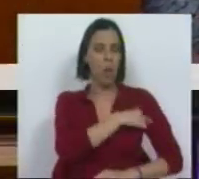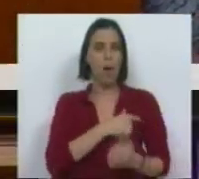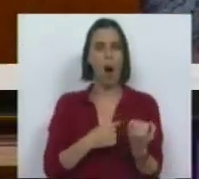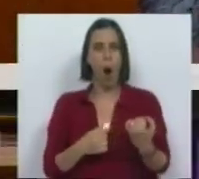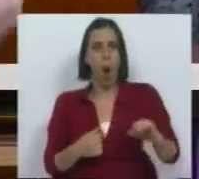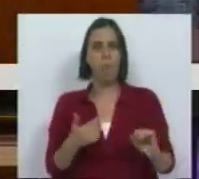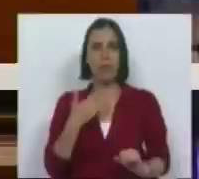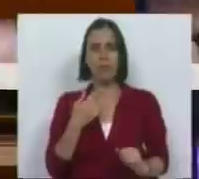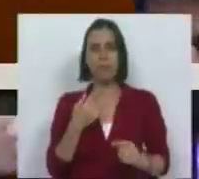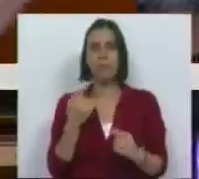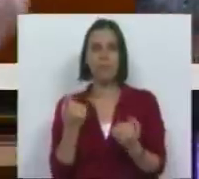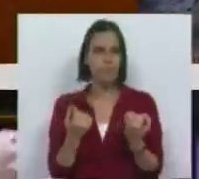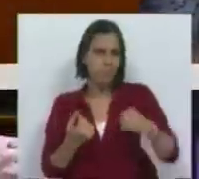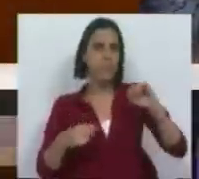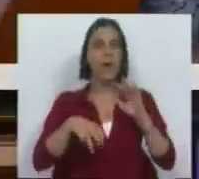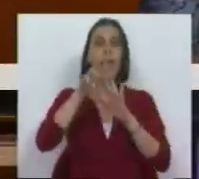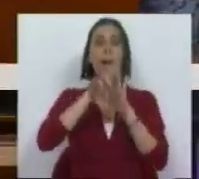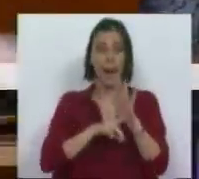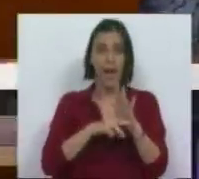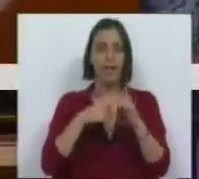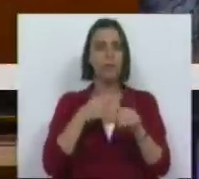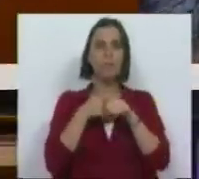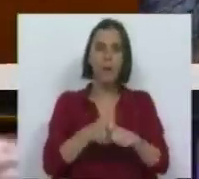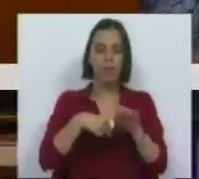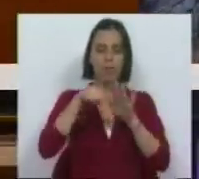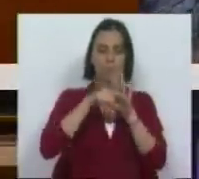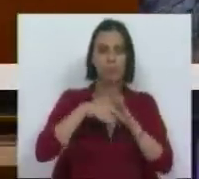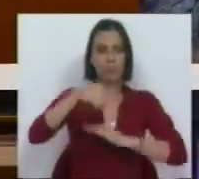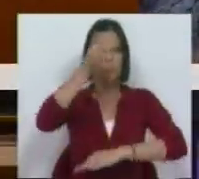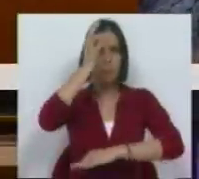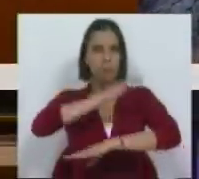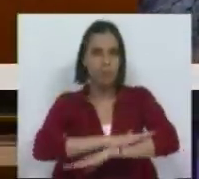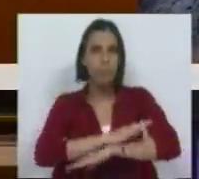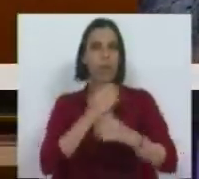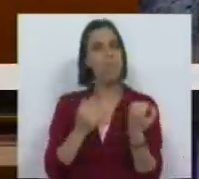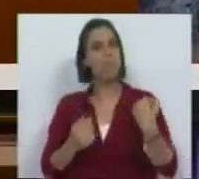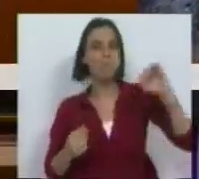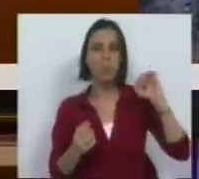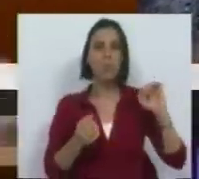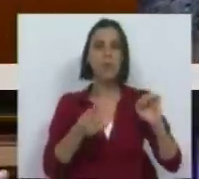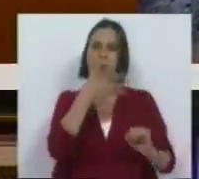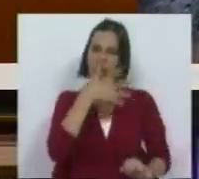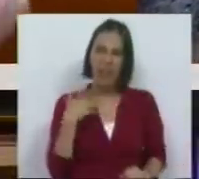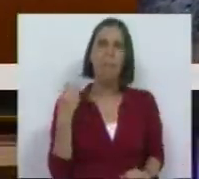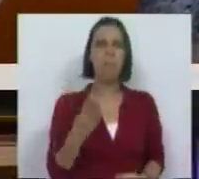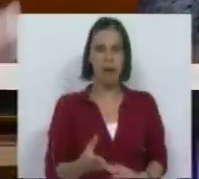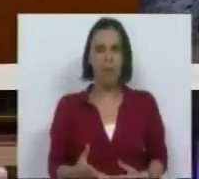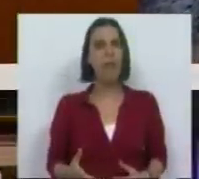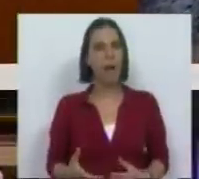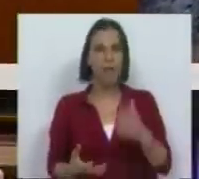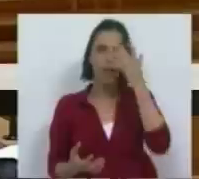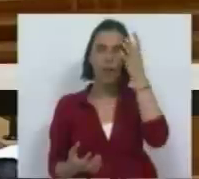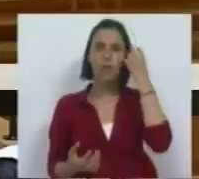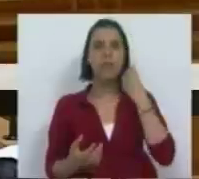competência, que tenham violado as regras de disciplina e de obediência, é lamentável e deve